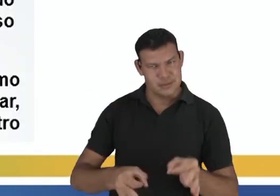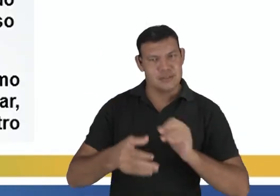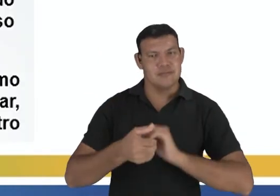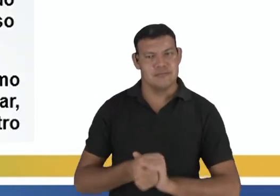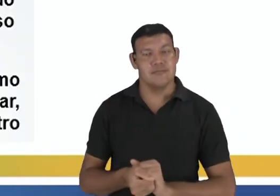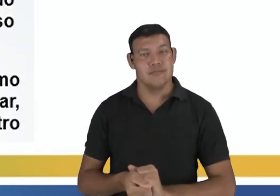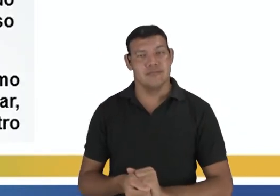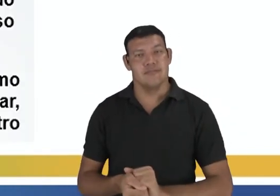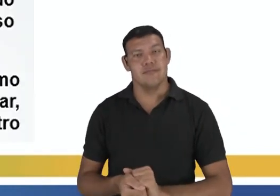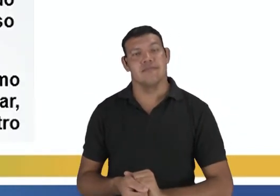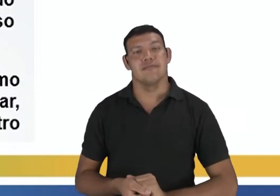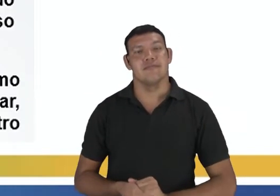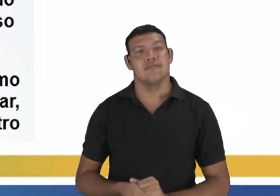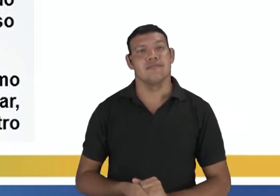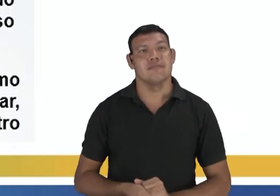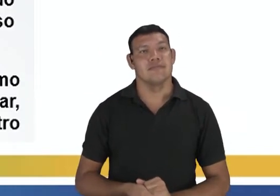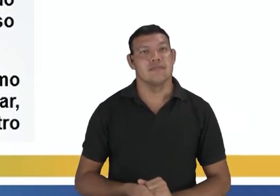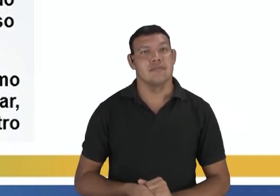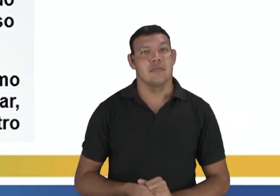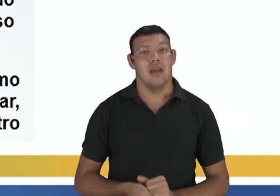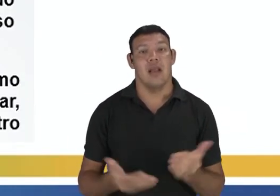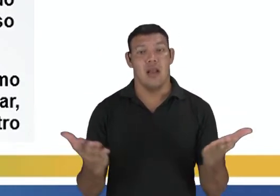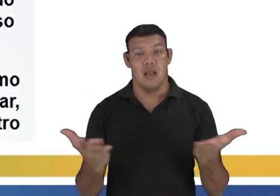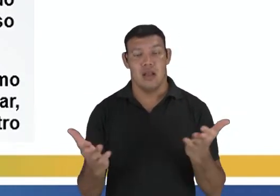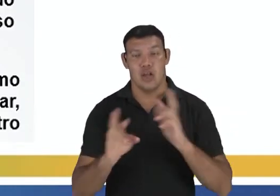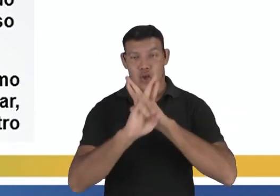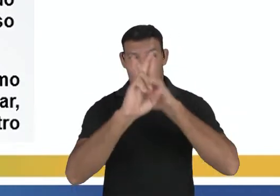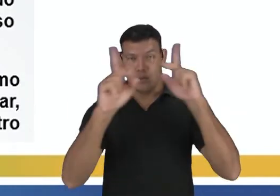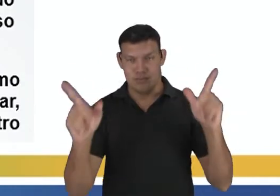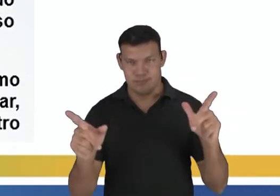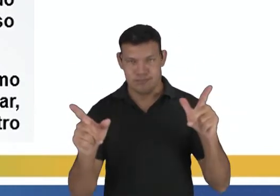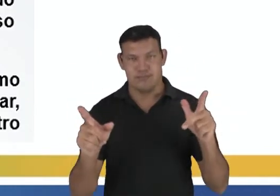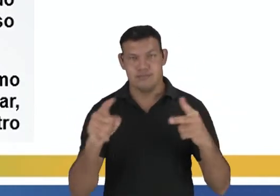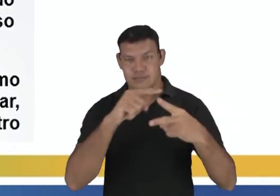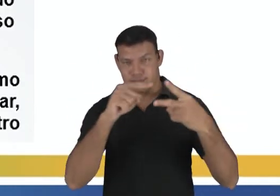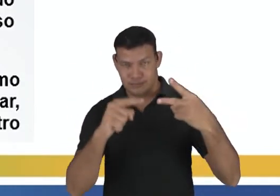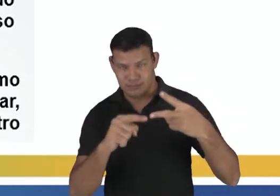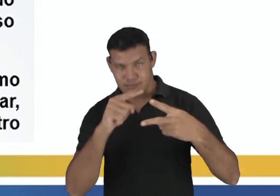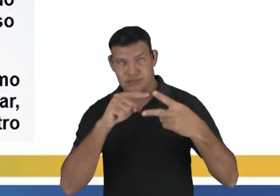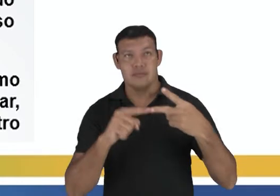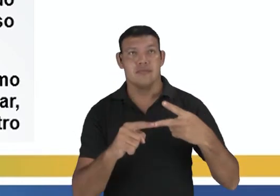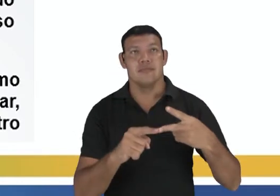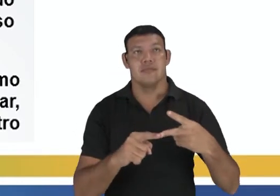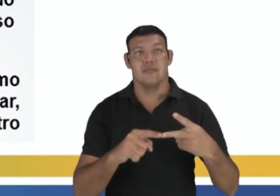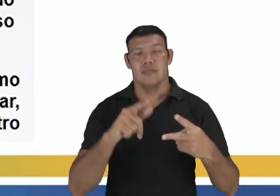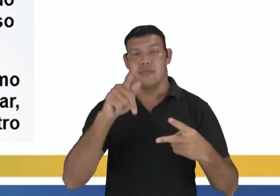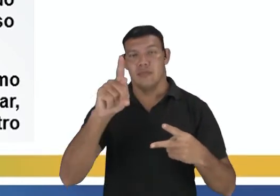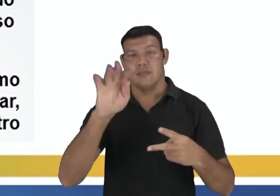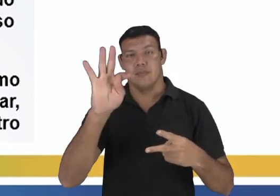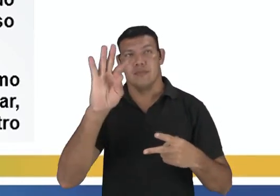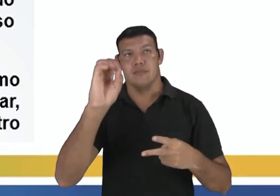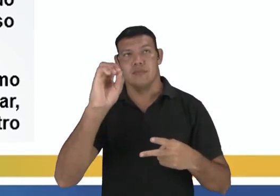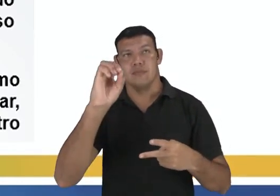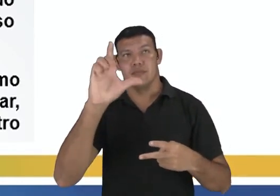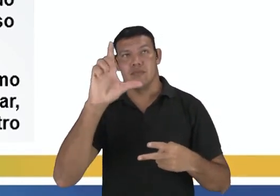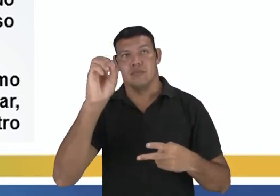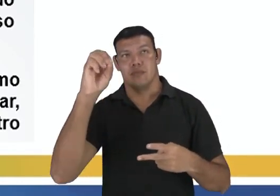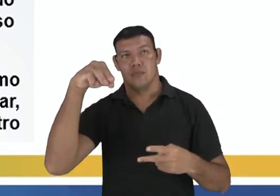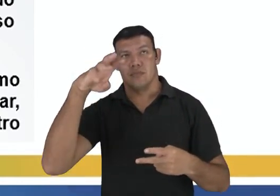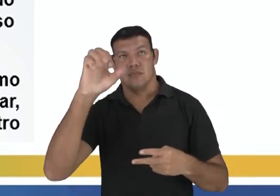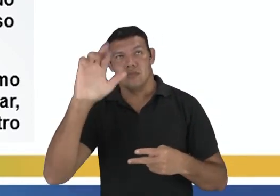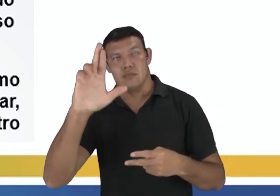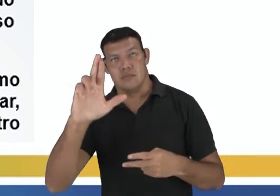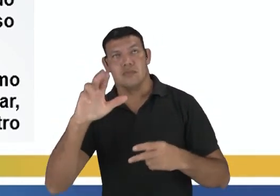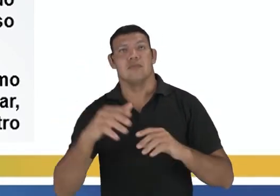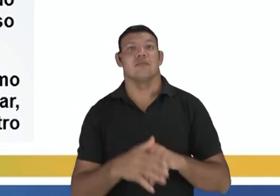ser circular. Então a gente tem a diferença entre as duas teorias aí, entre a teoria de Ptolomeu, que seria o geocentrismo,